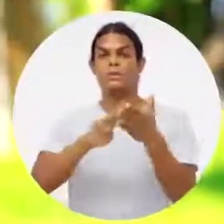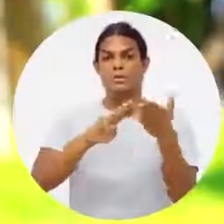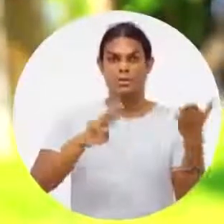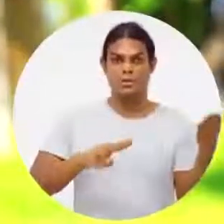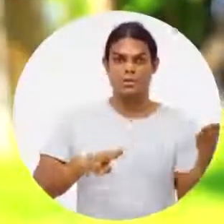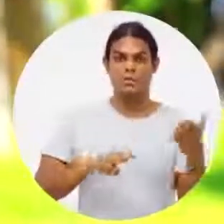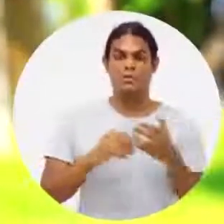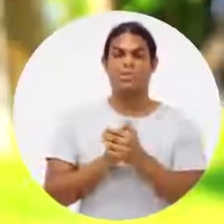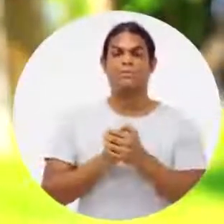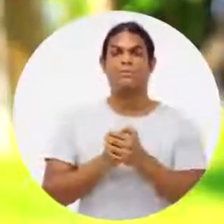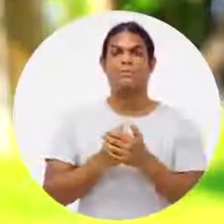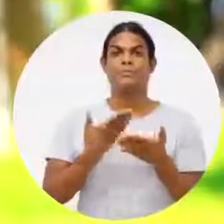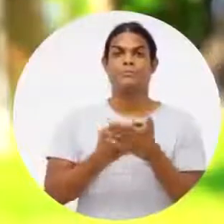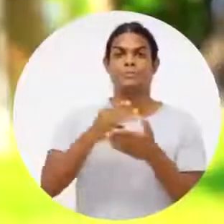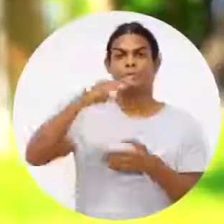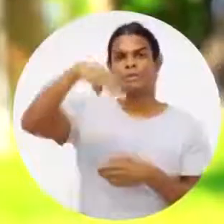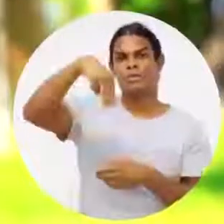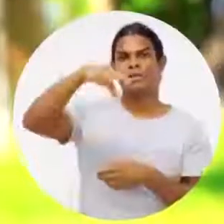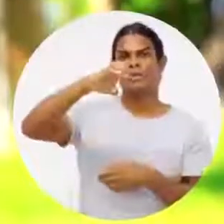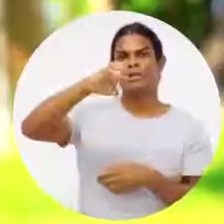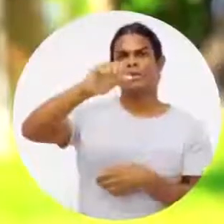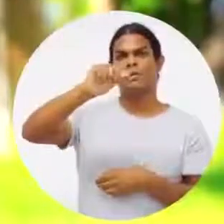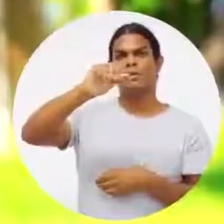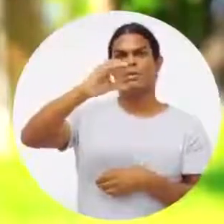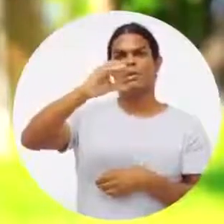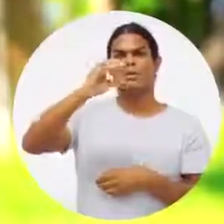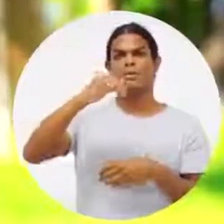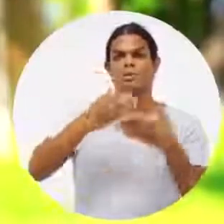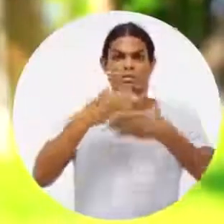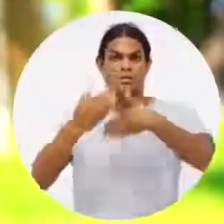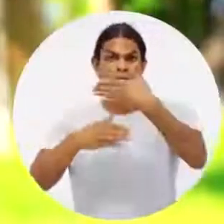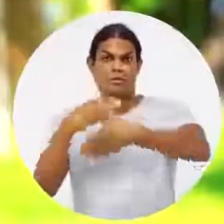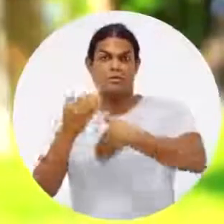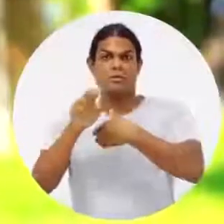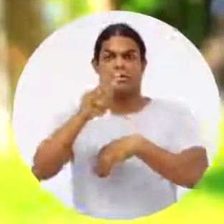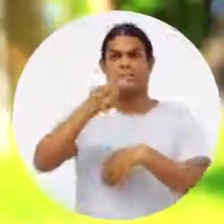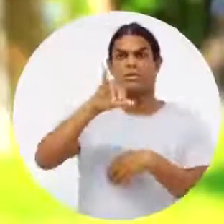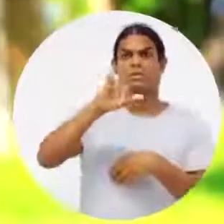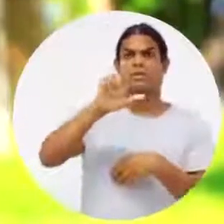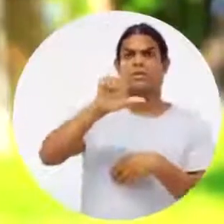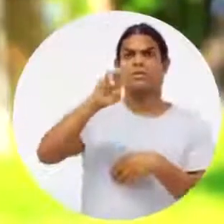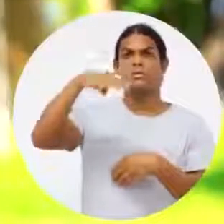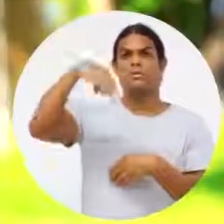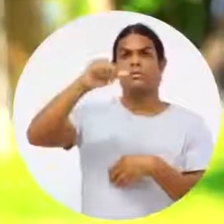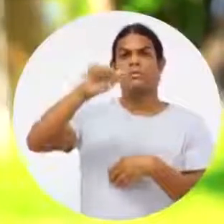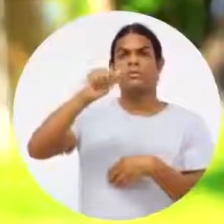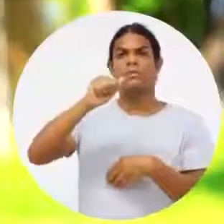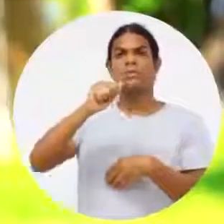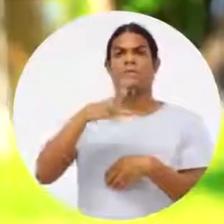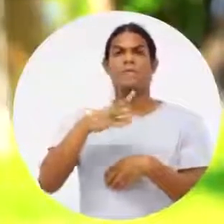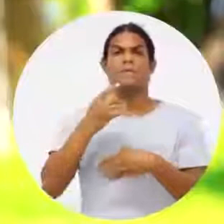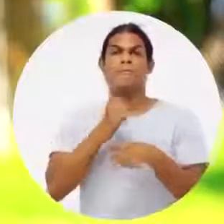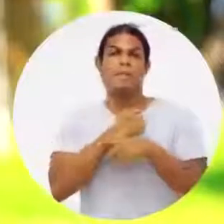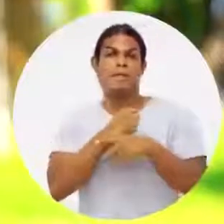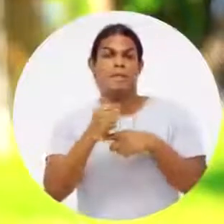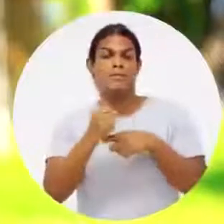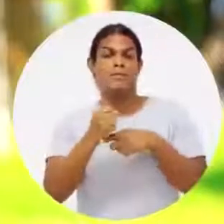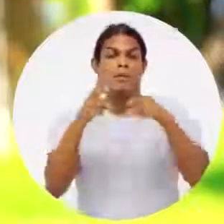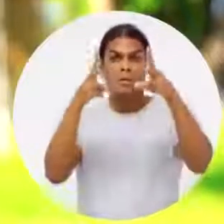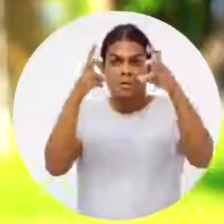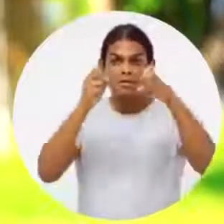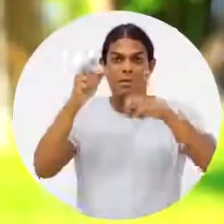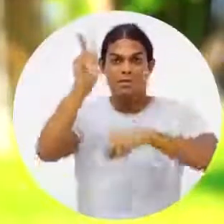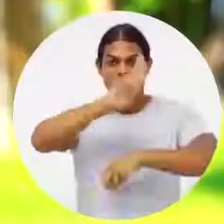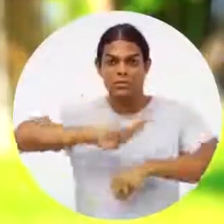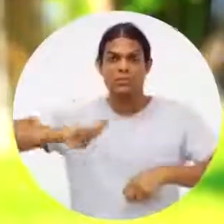metodologias. E vimos que a MEAC, a metodologia desenvolvida por Vilma Vilaroco, considera a percepção dos usuários.